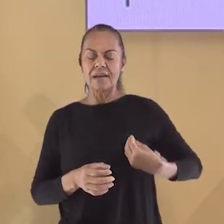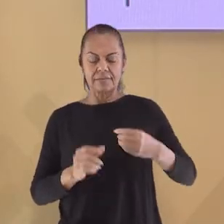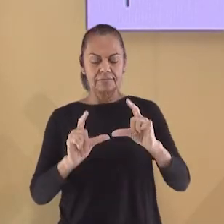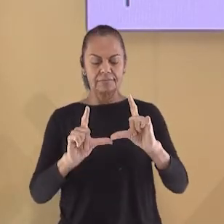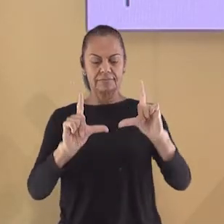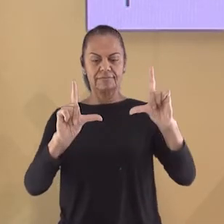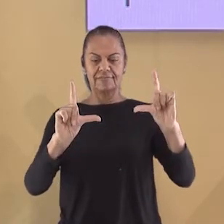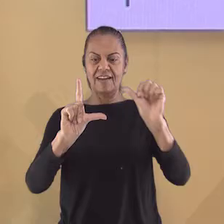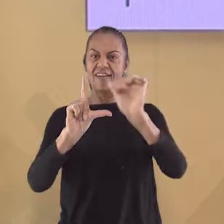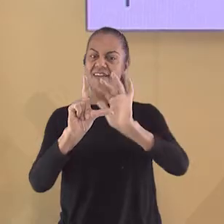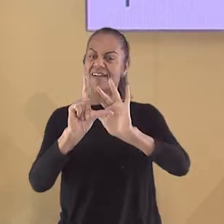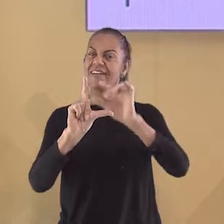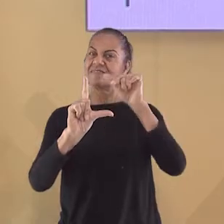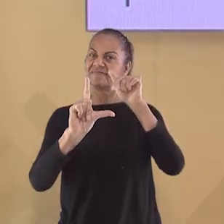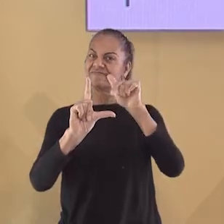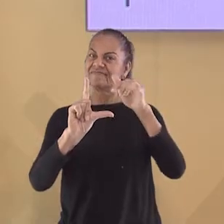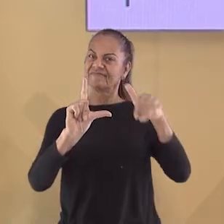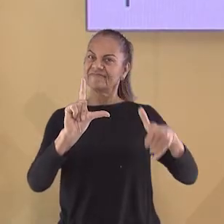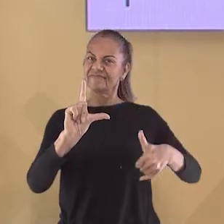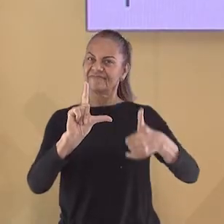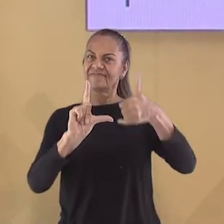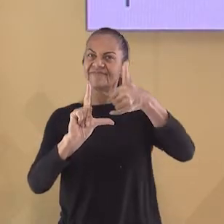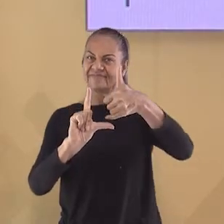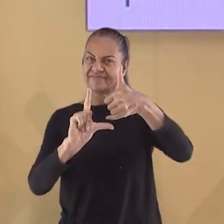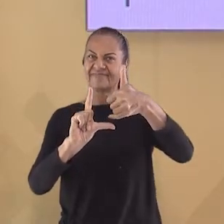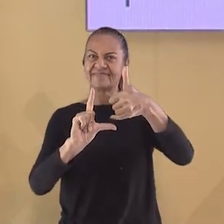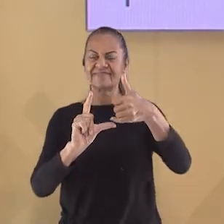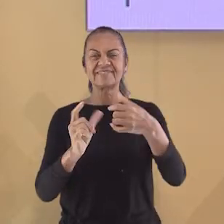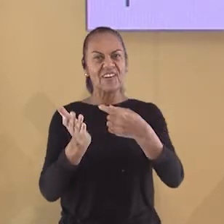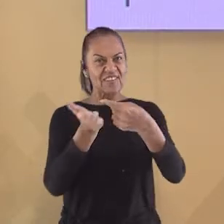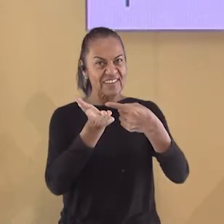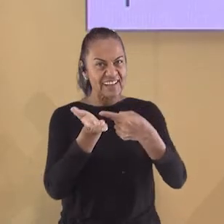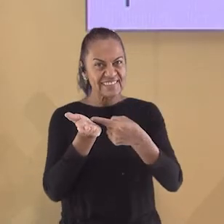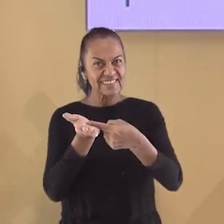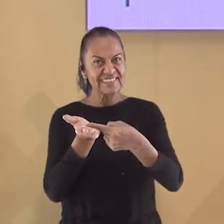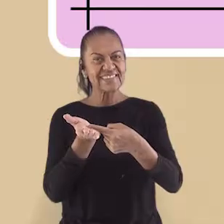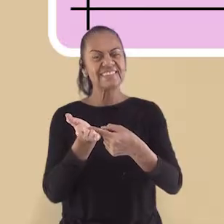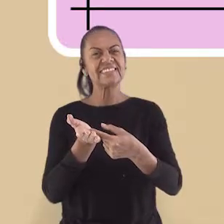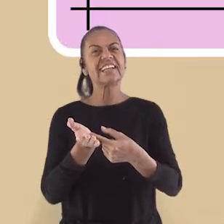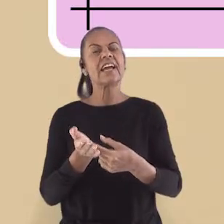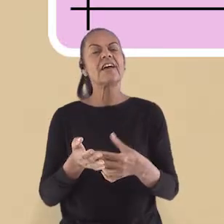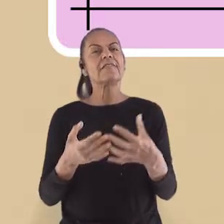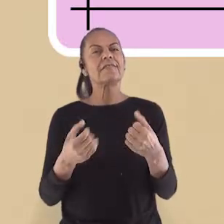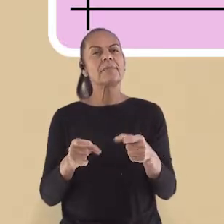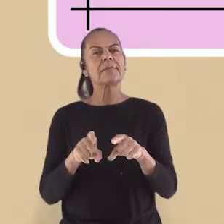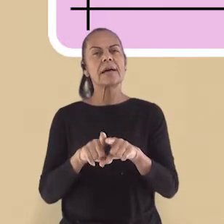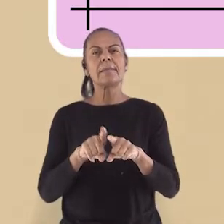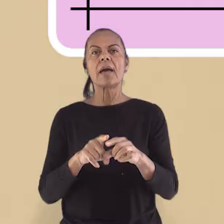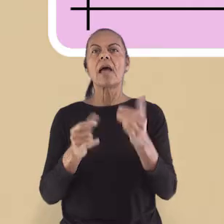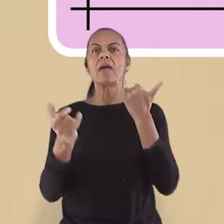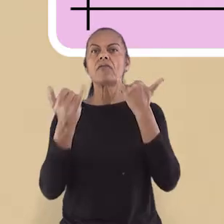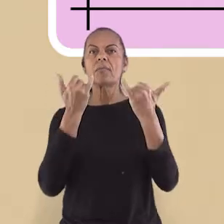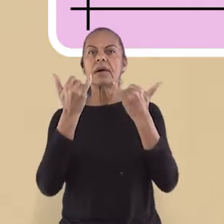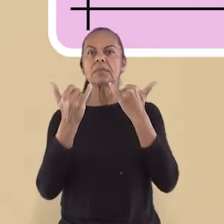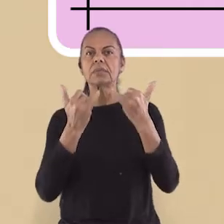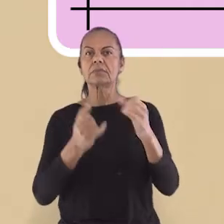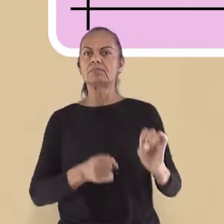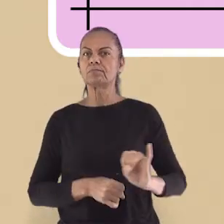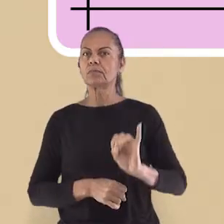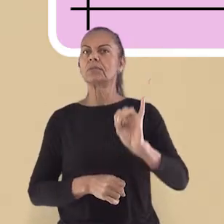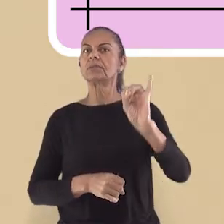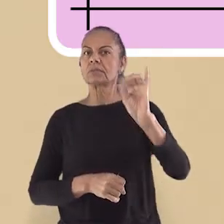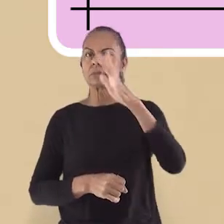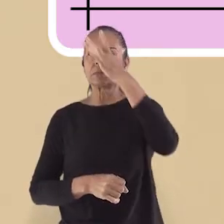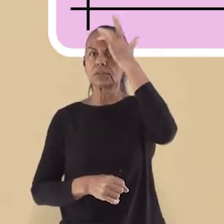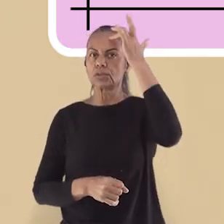QR Code que vai aparecer na sua tela com o seu celular. Combinado? Vamos também passar algumas informações